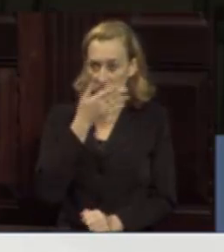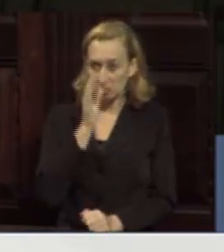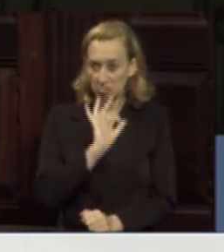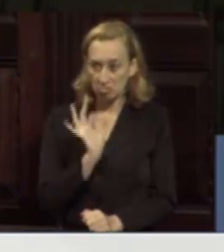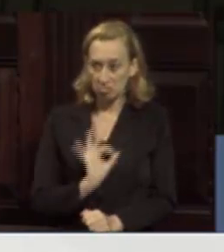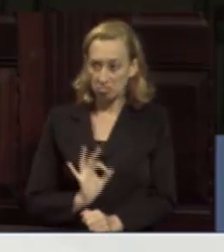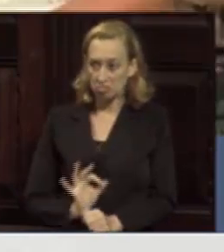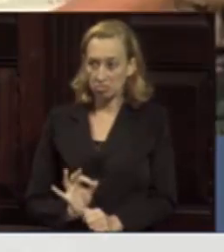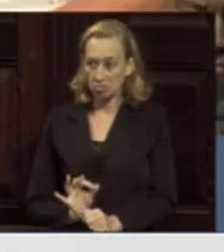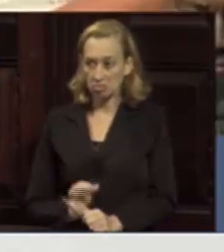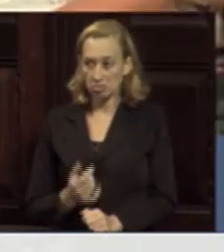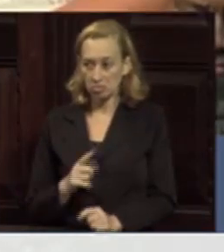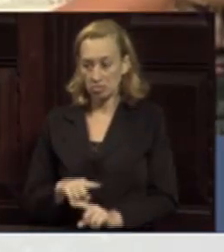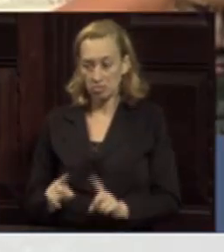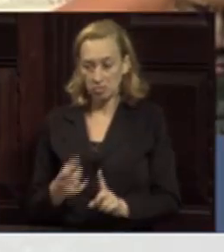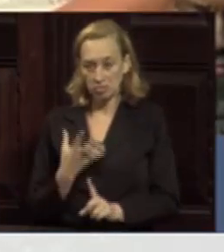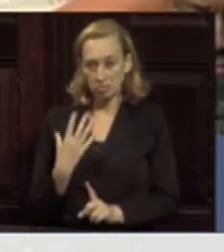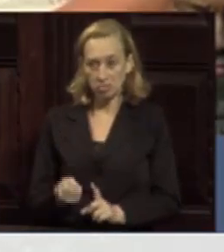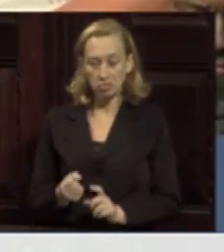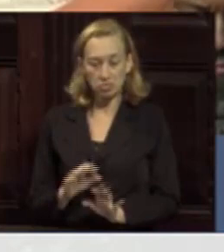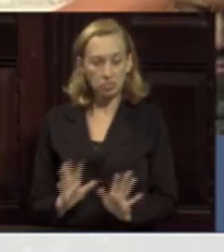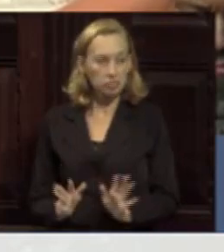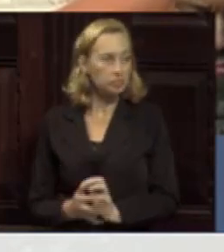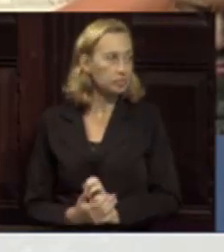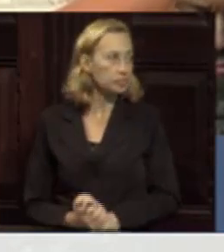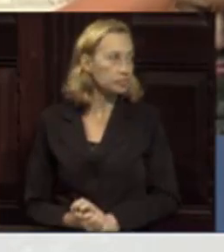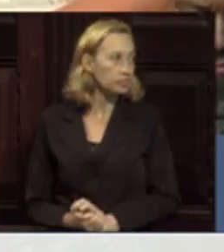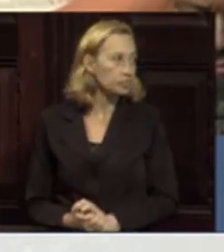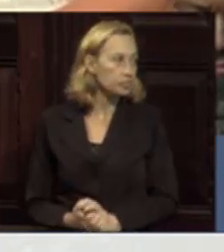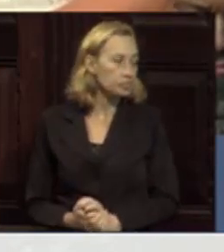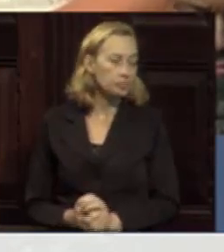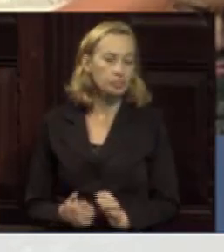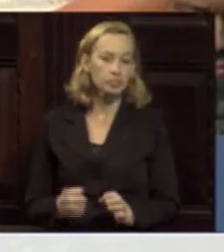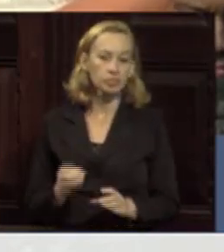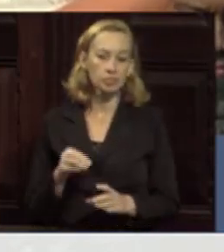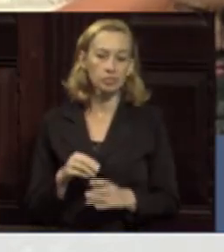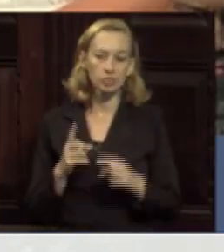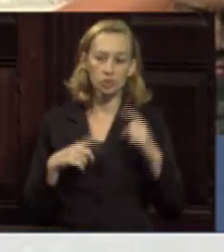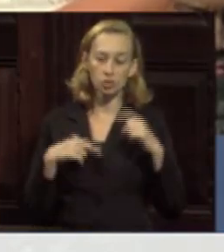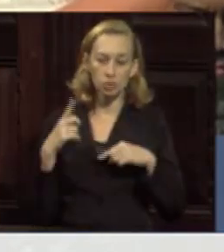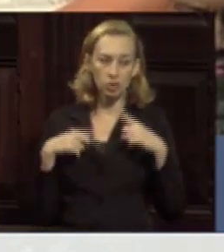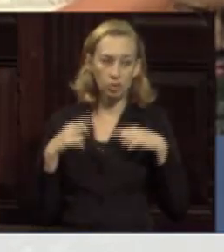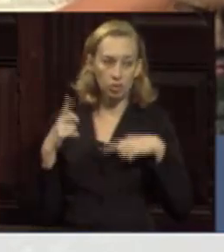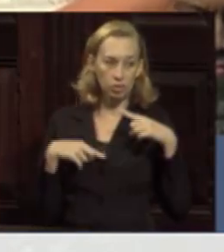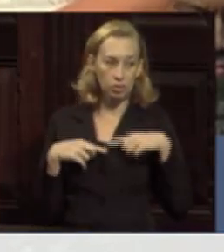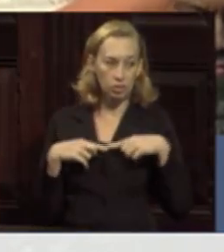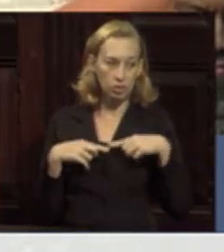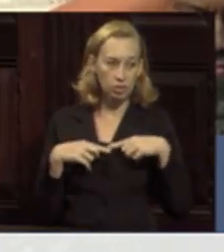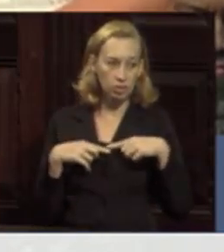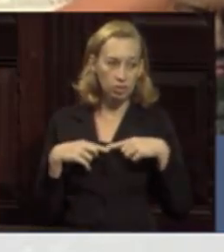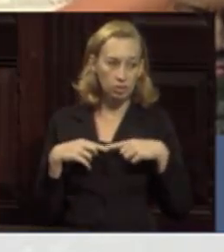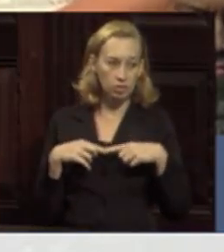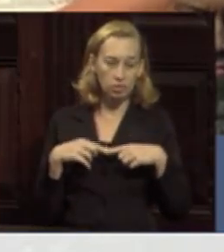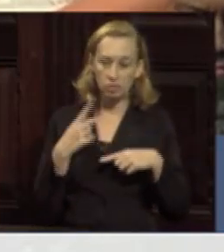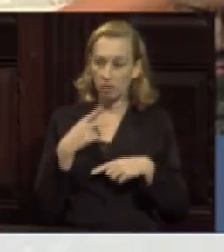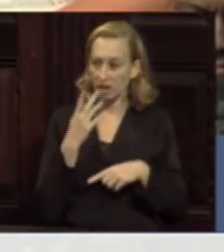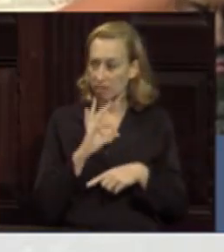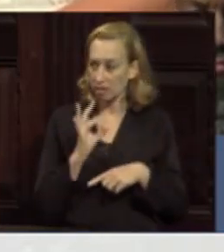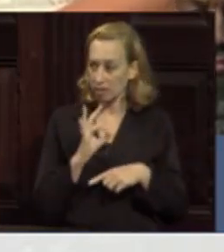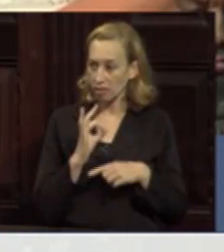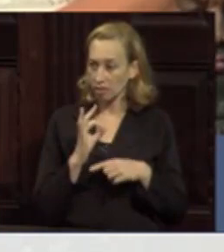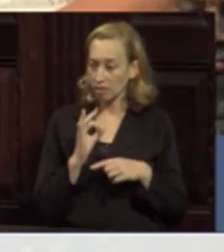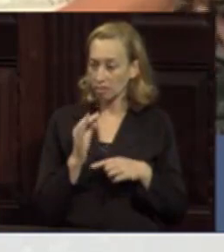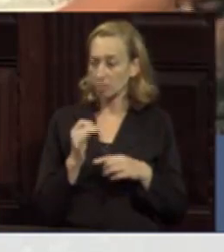é favorável. Com os pareceres emitidos, em discussão o presente projeto. Não havendo quem queira discutir, a